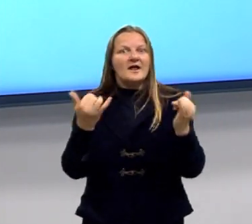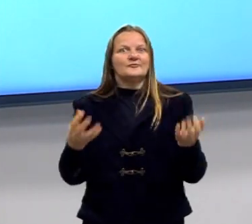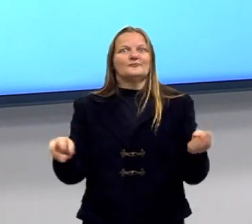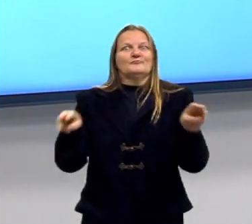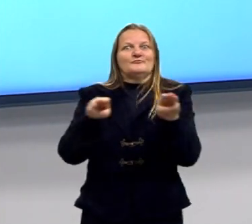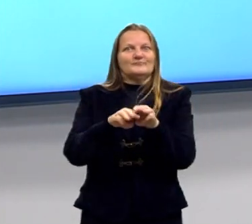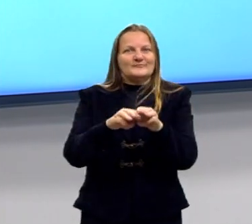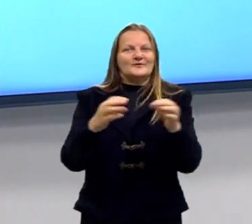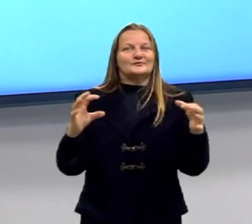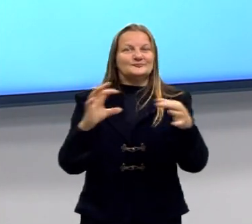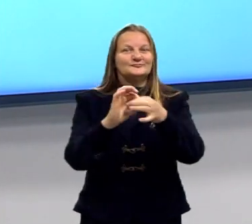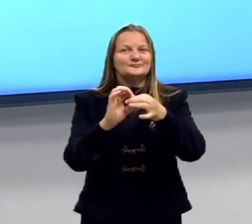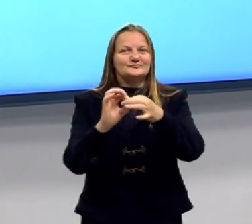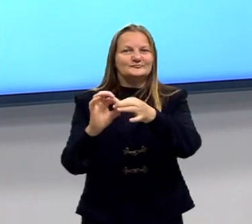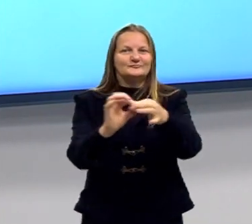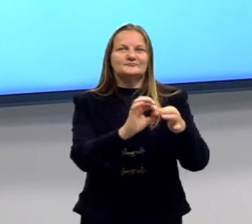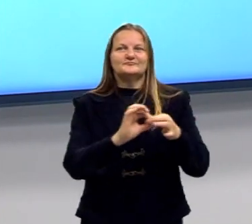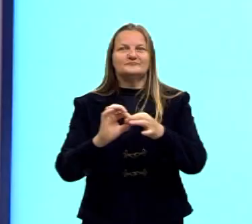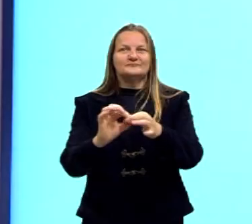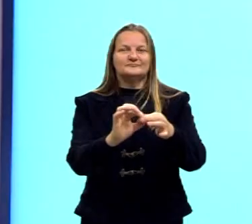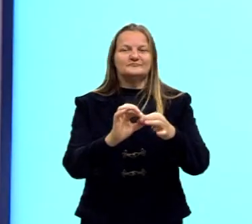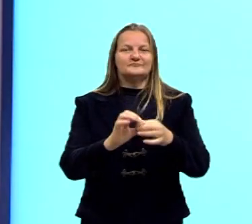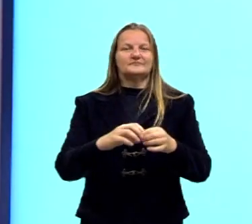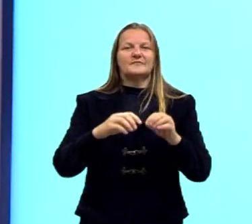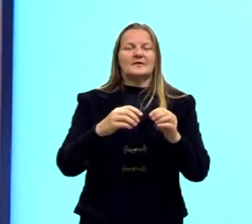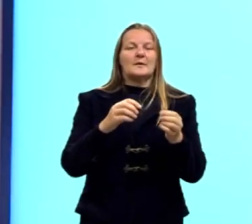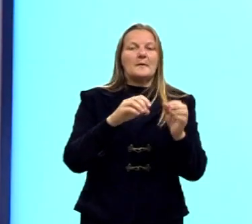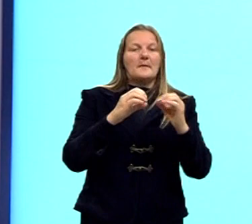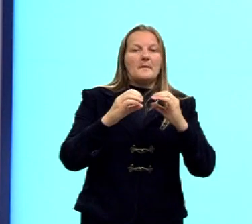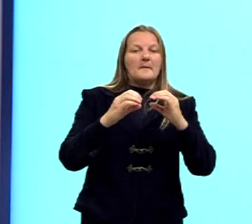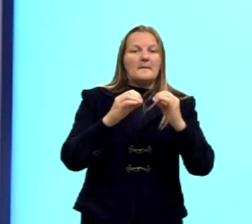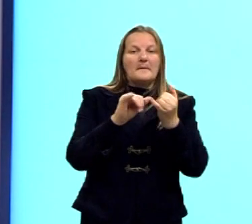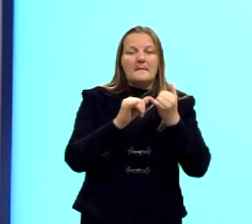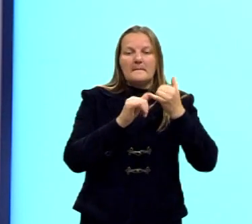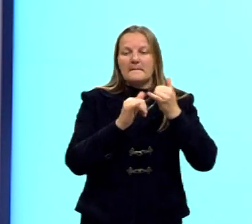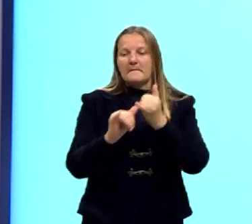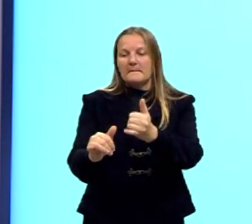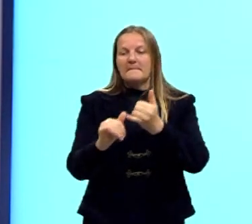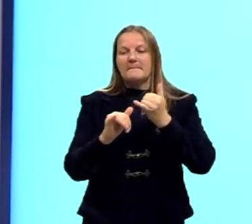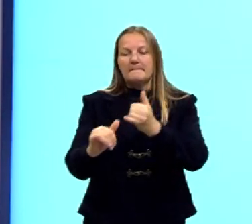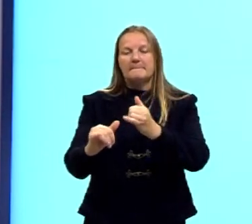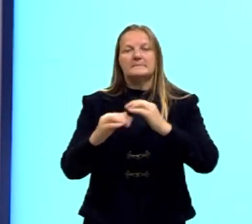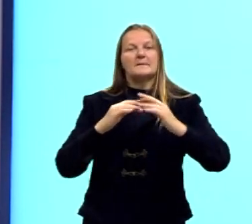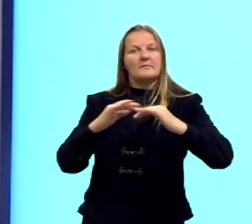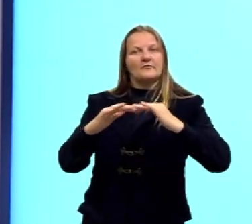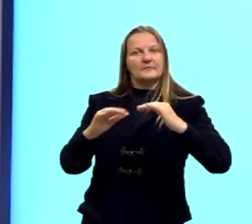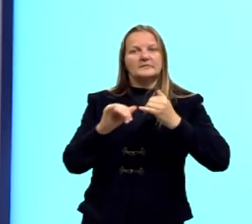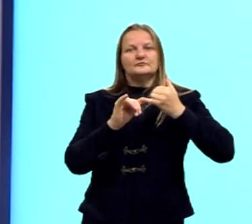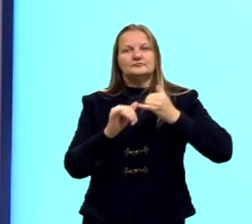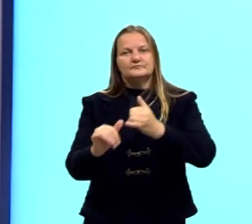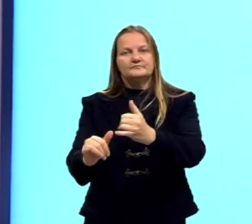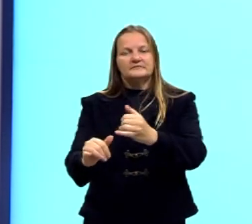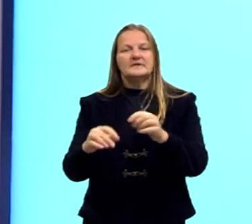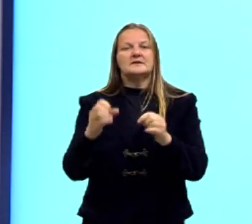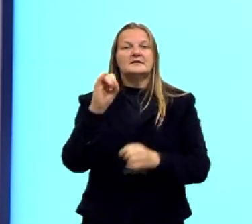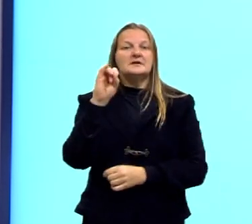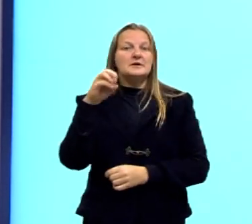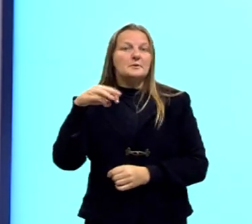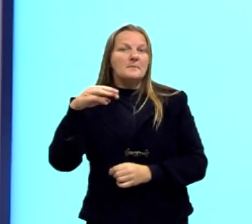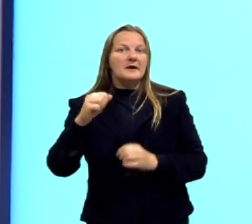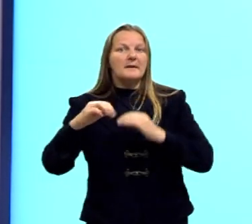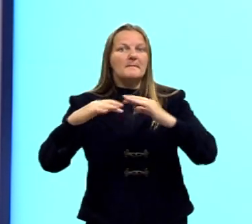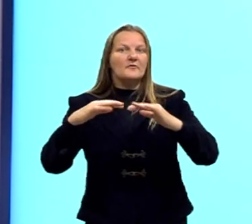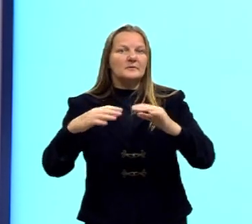que a gente consegue então sair da carga elétrica em movimento gera um campo magnético E se a gente tem o imo em movimento